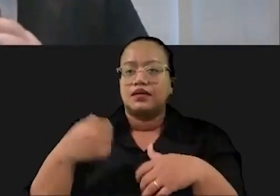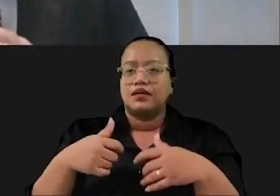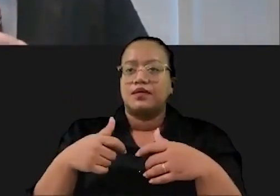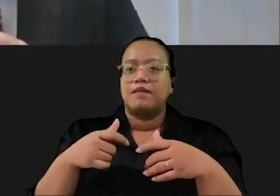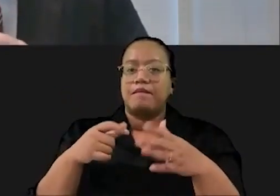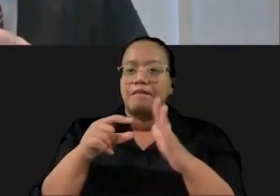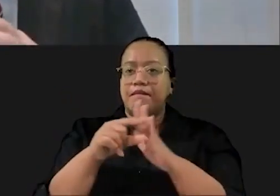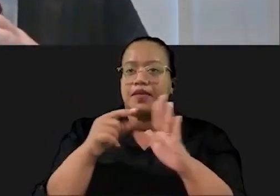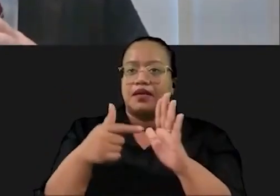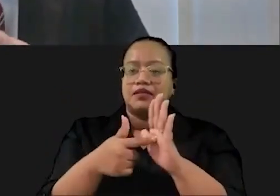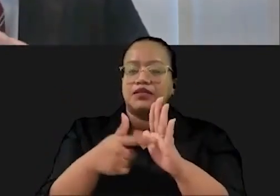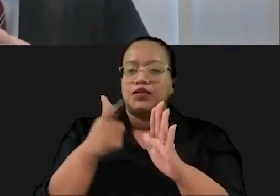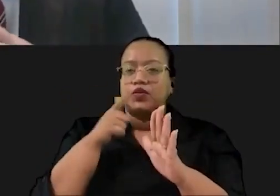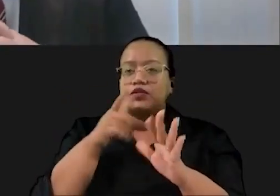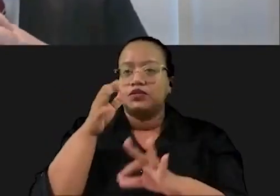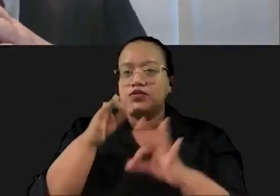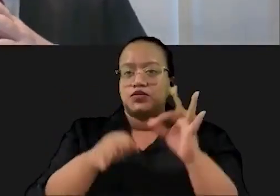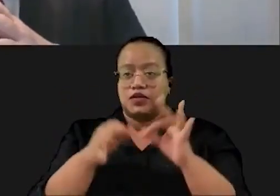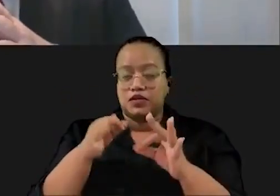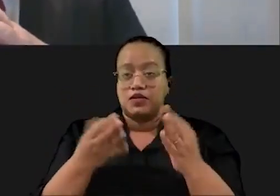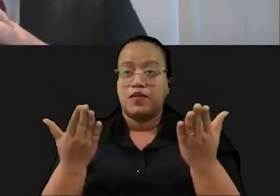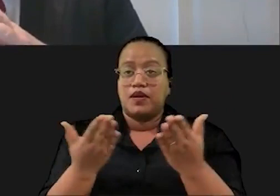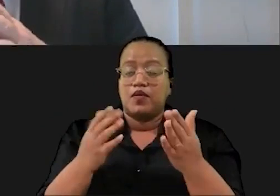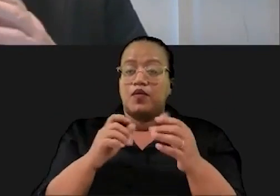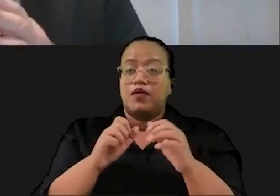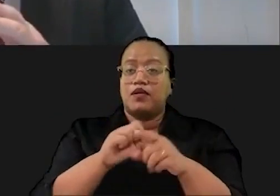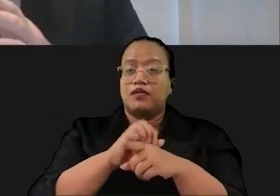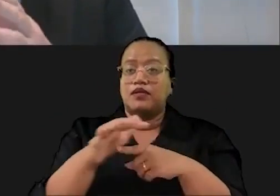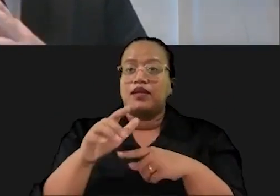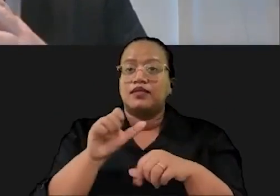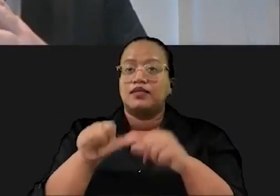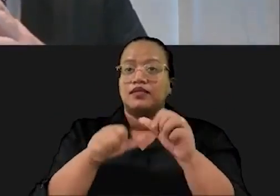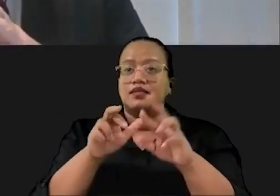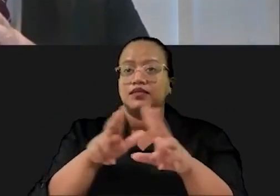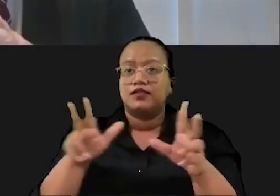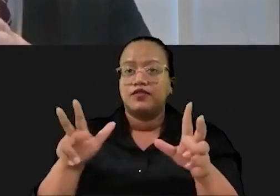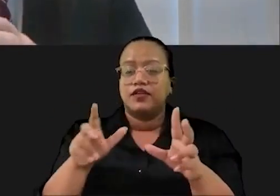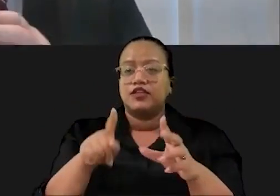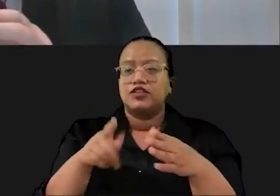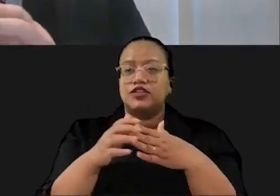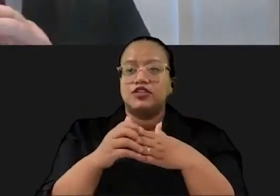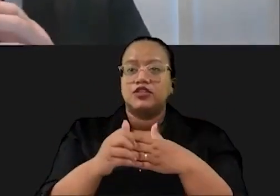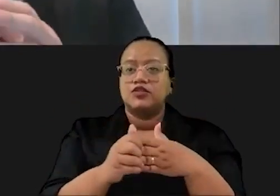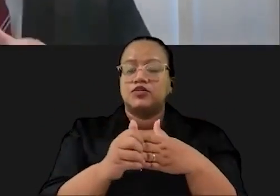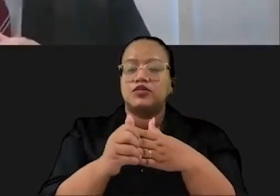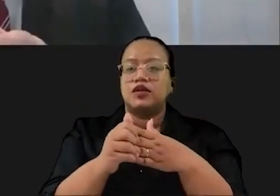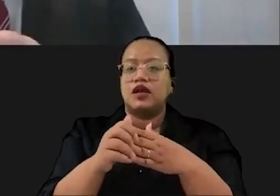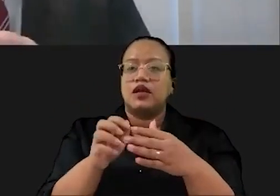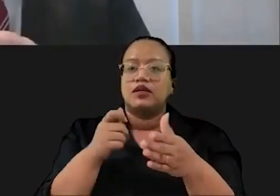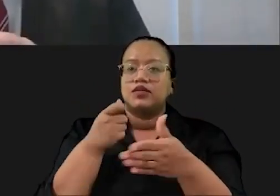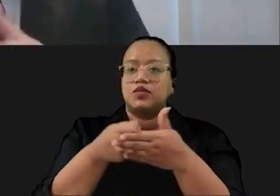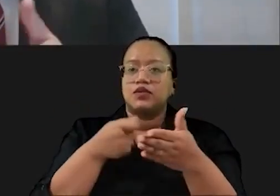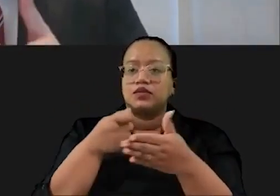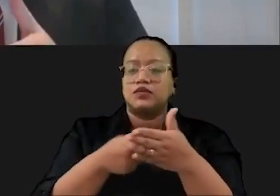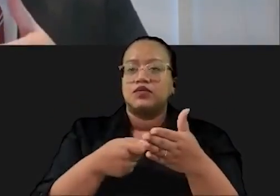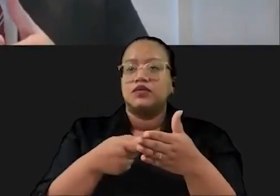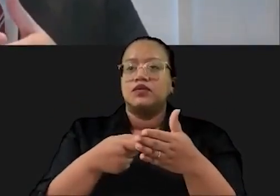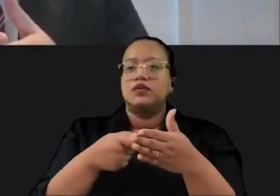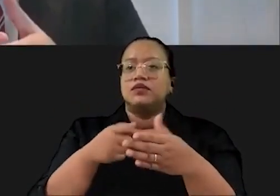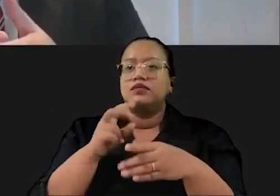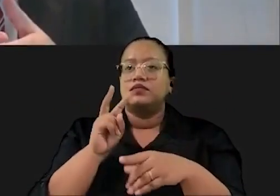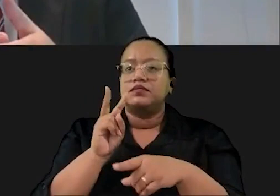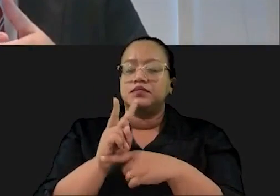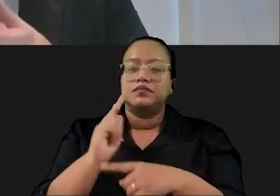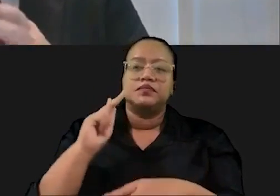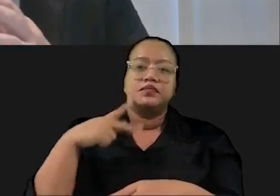procuram direcionar mesmo a atuação, né, das defensorias, das procuradorias, delimitar bem a controvérsia, oferecer